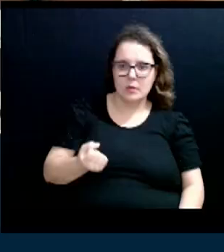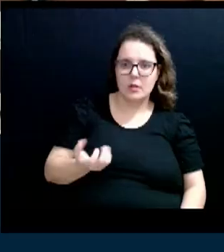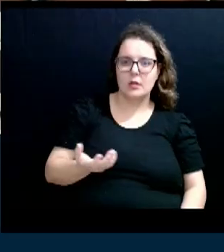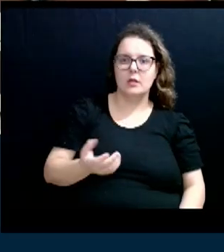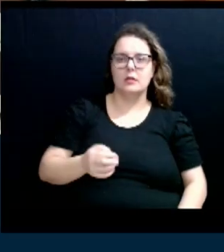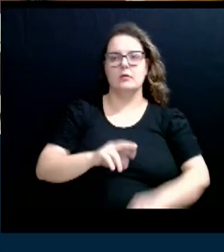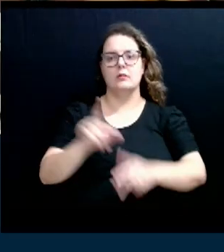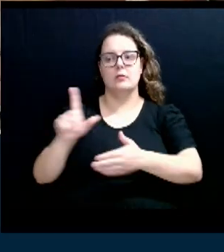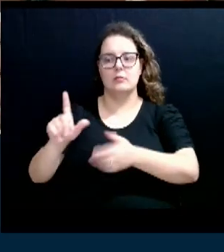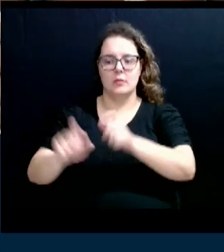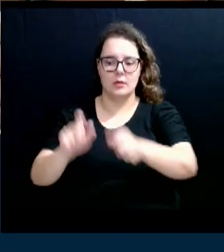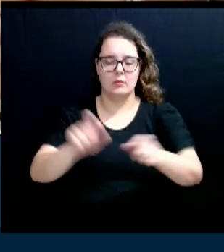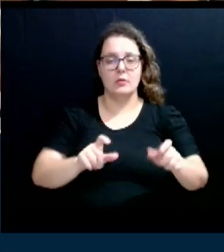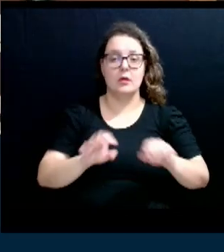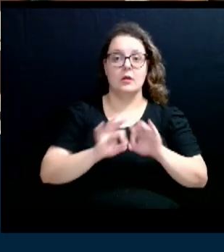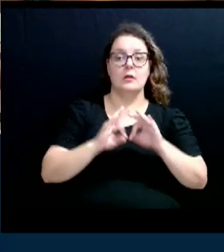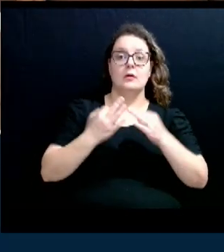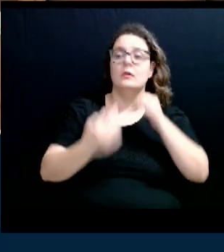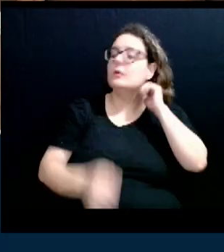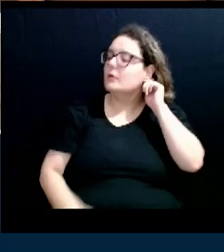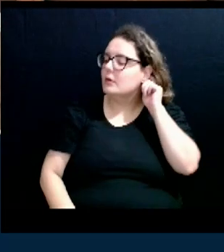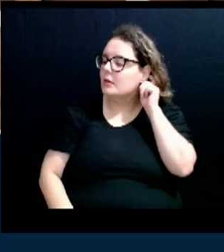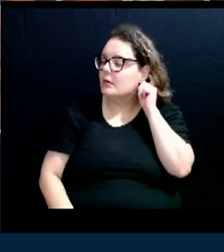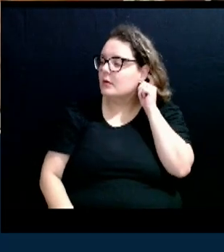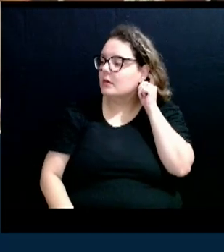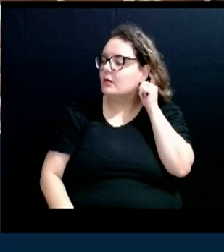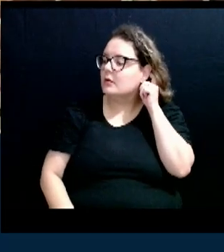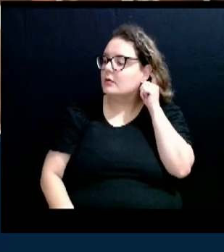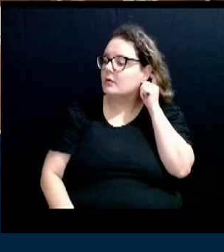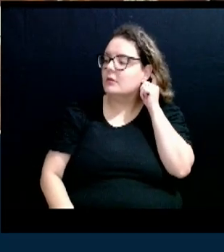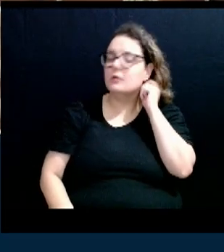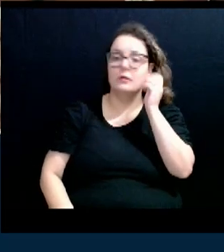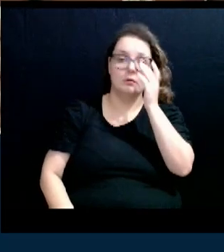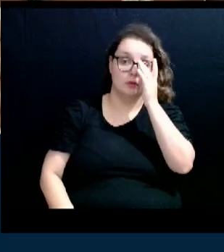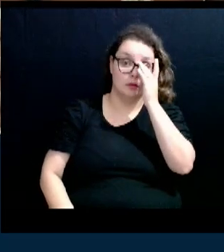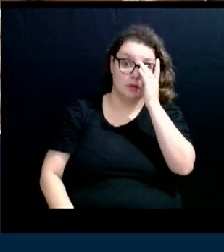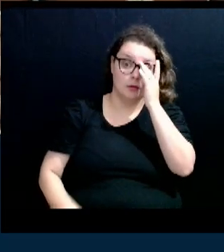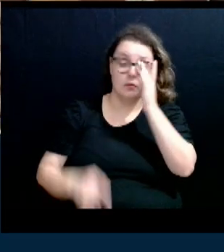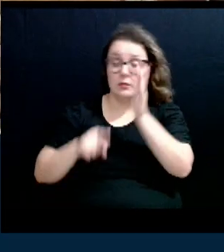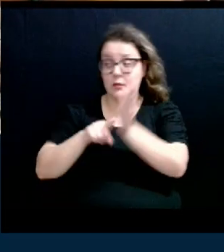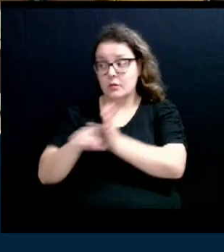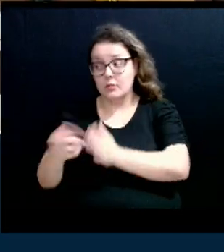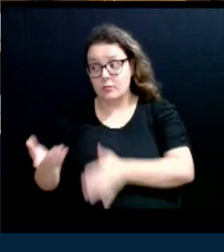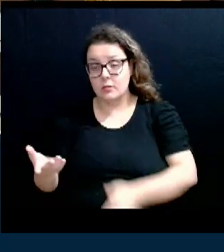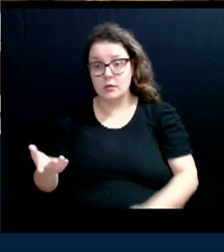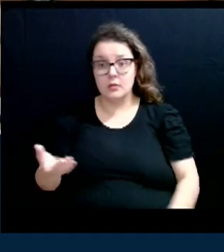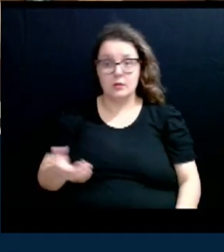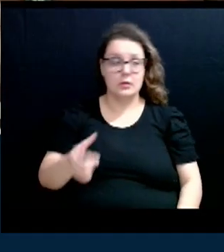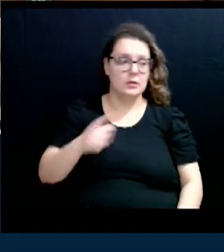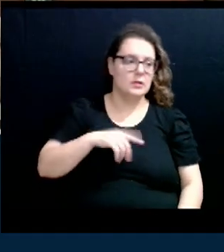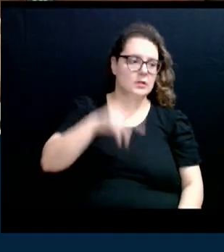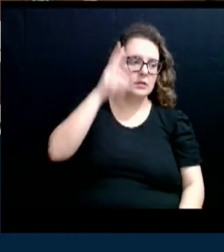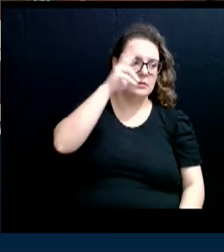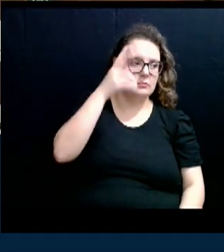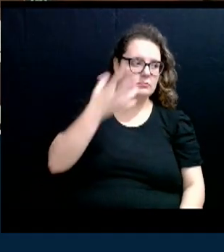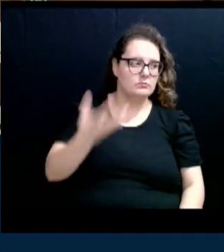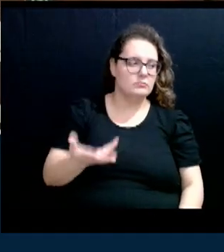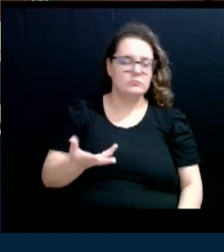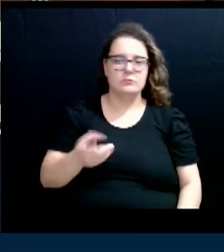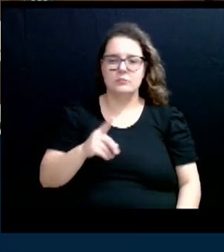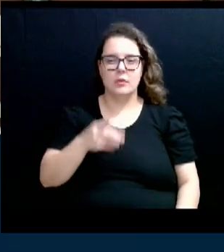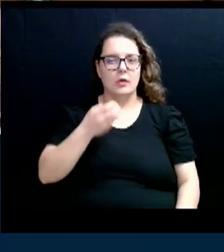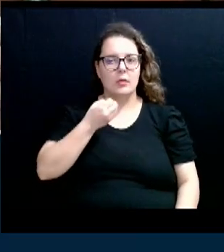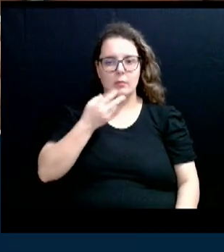da família, né? E aí eu vou perguntar. E tem histórias que não são tão boas de se